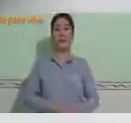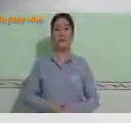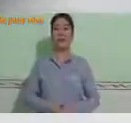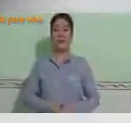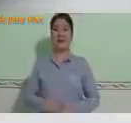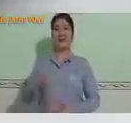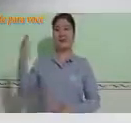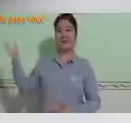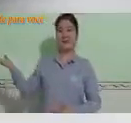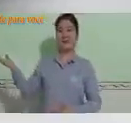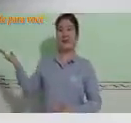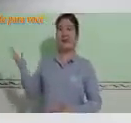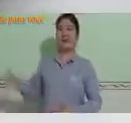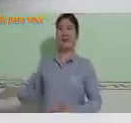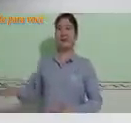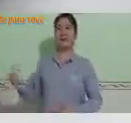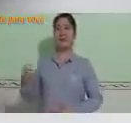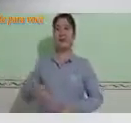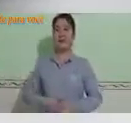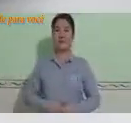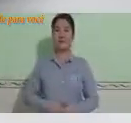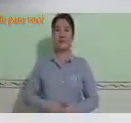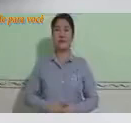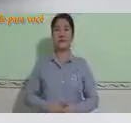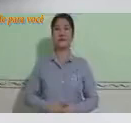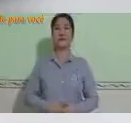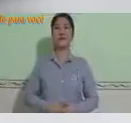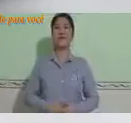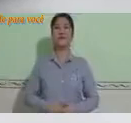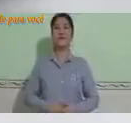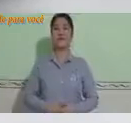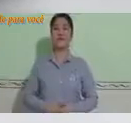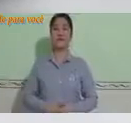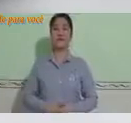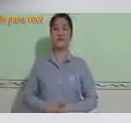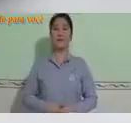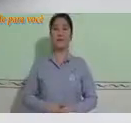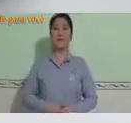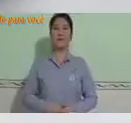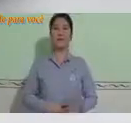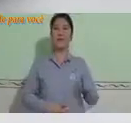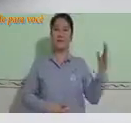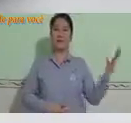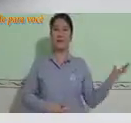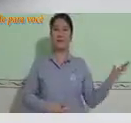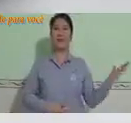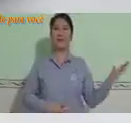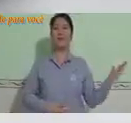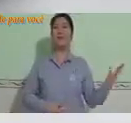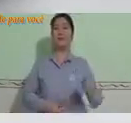odeio a prs nd ao mma é financiar acento agudo seria ingênuo ou a l